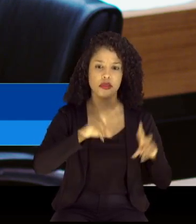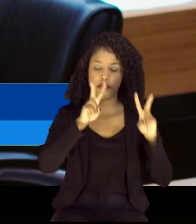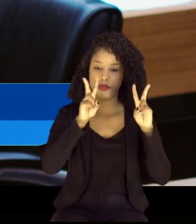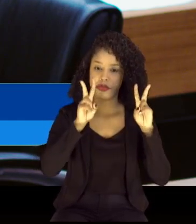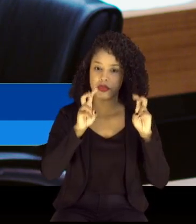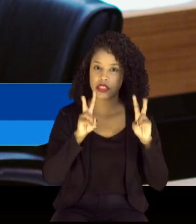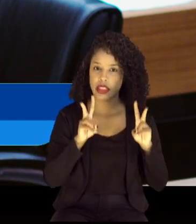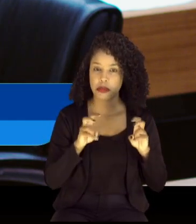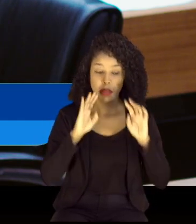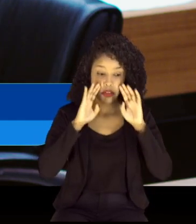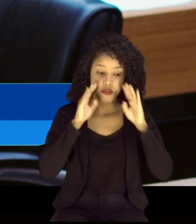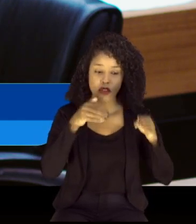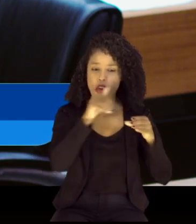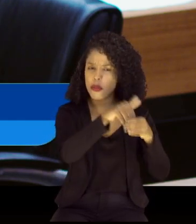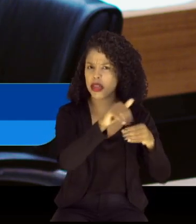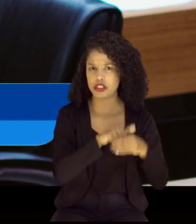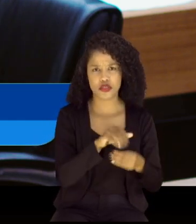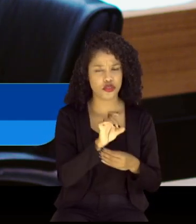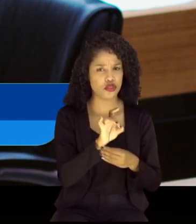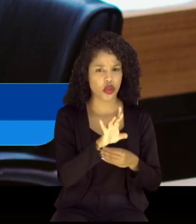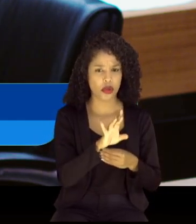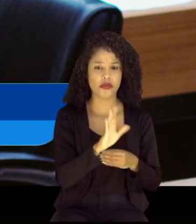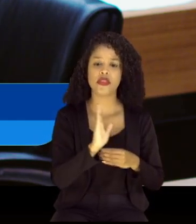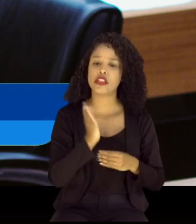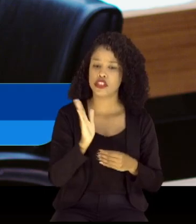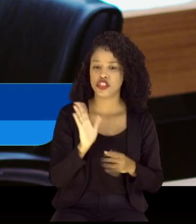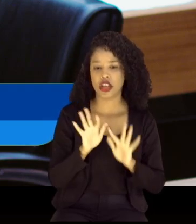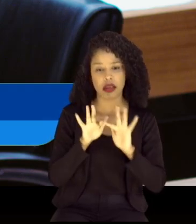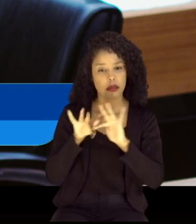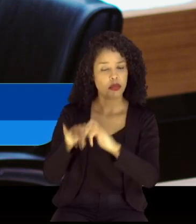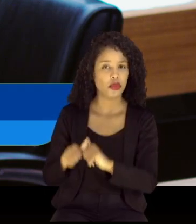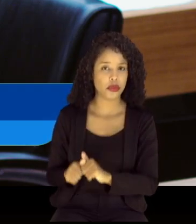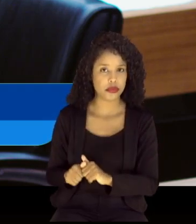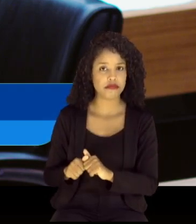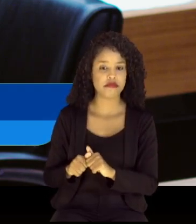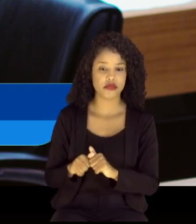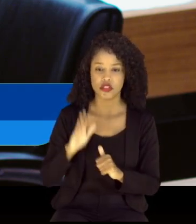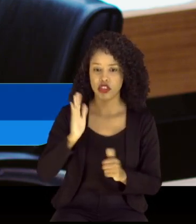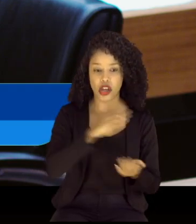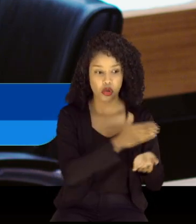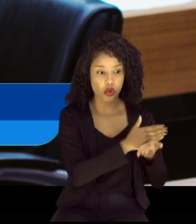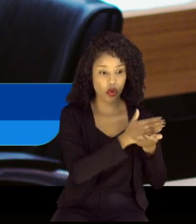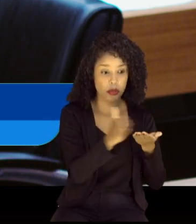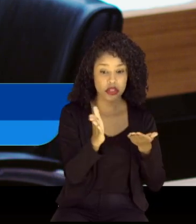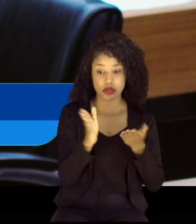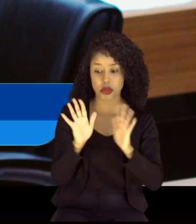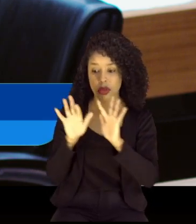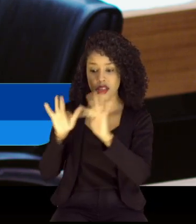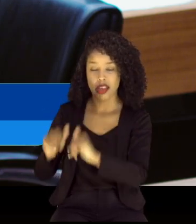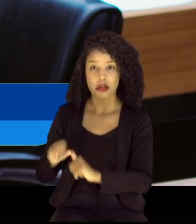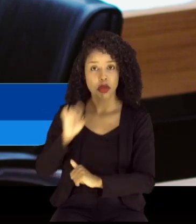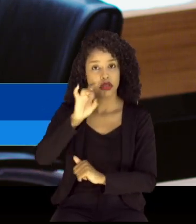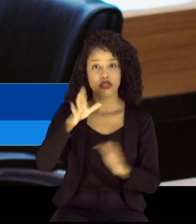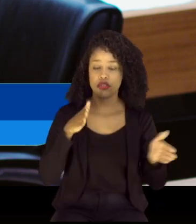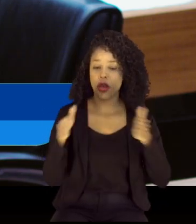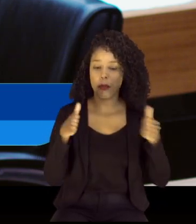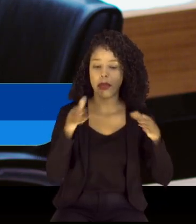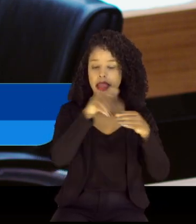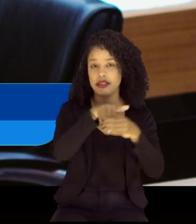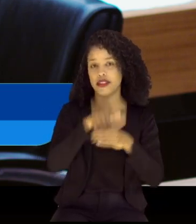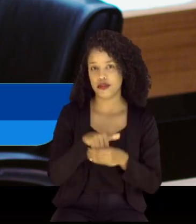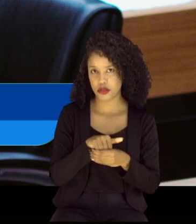eminentemente eleitoral, já terminaram mesmo depois da eleição, já começaram e terminaram. Já começaram dizendo que era só para eleição, e